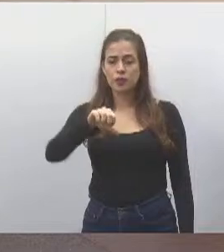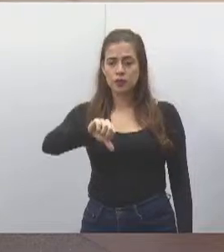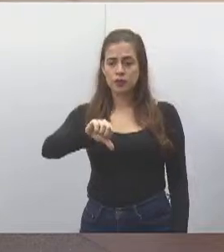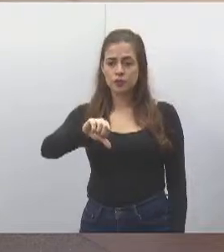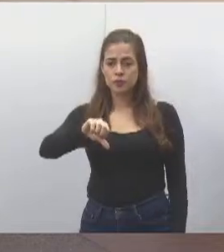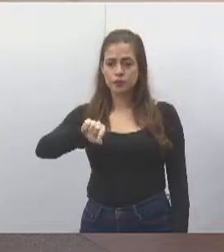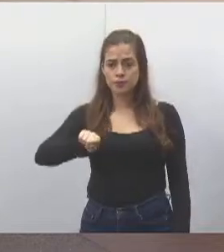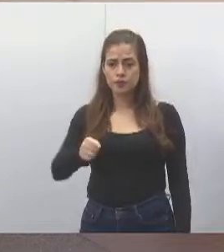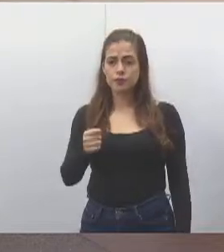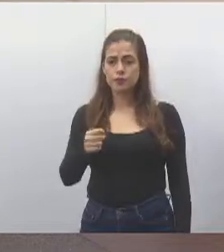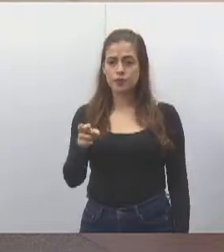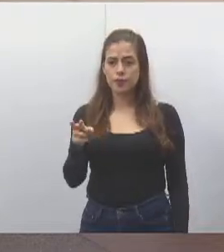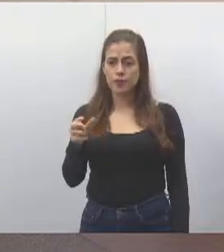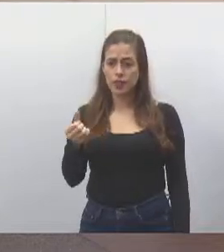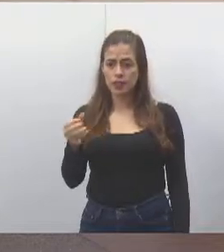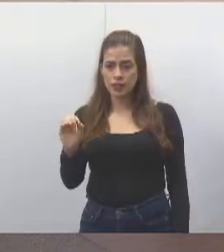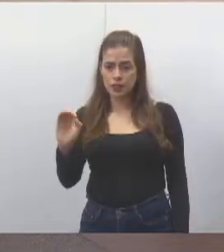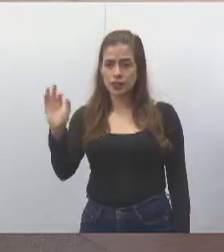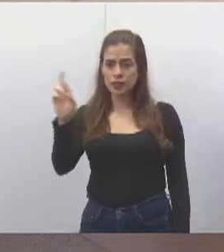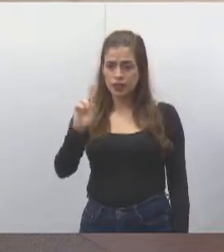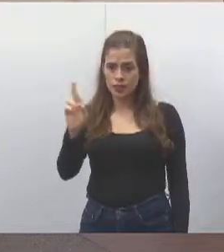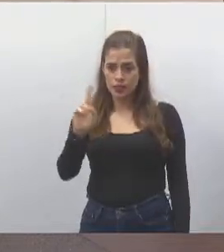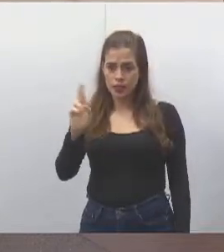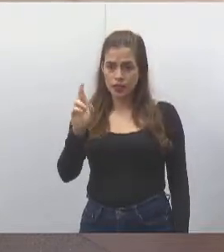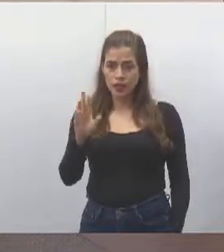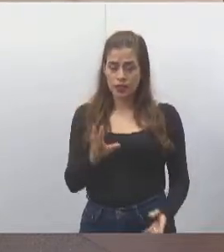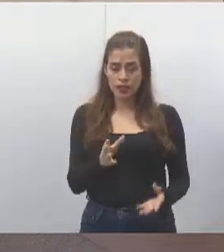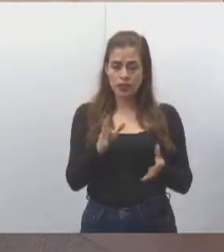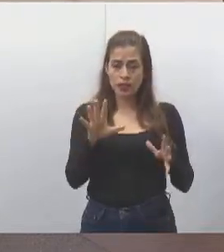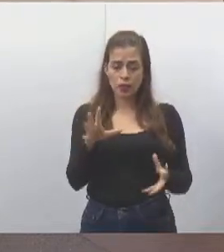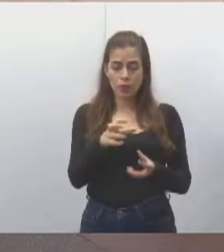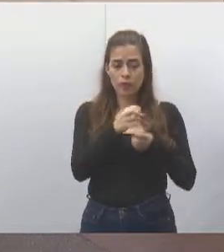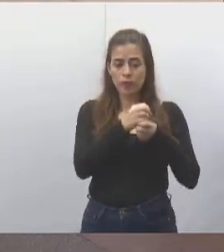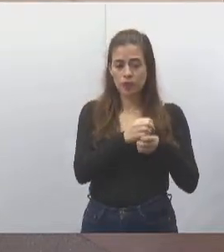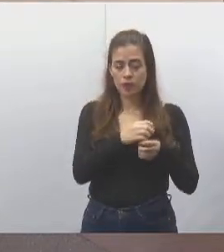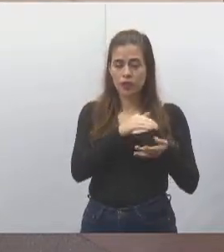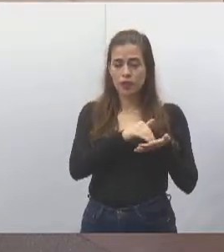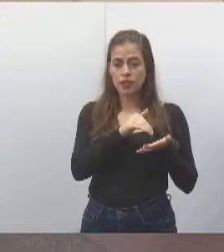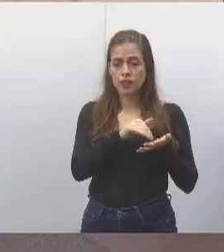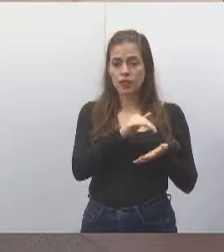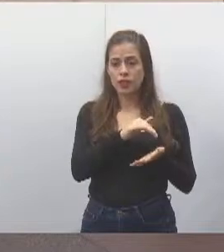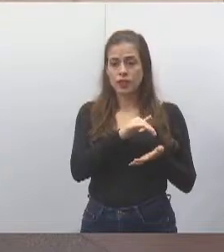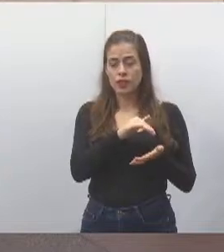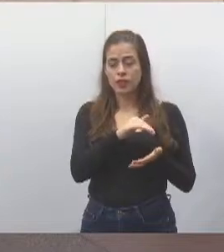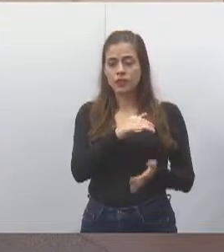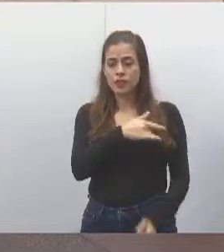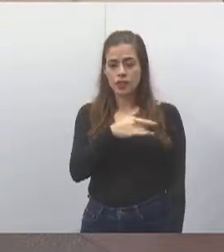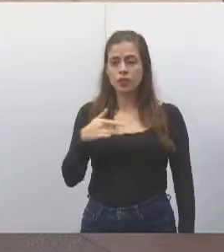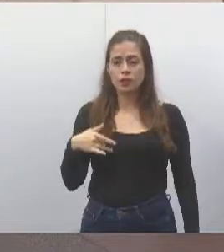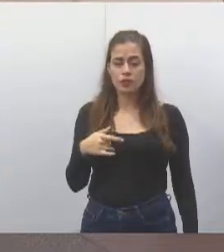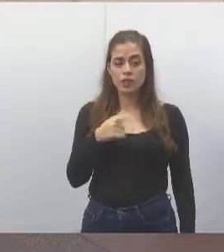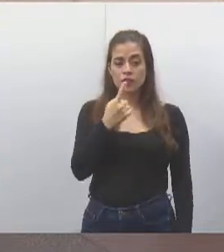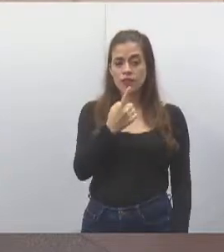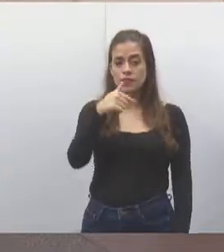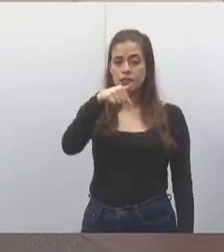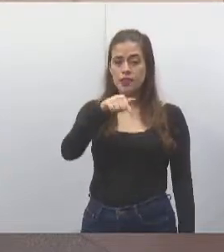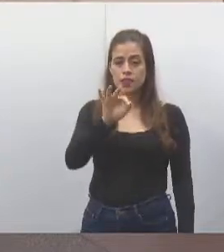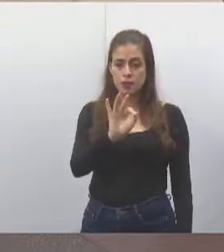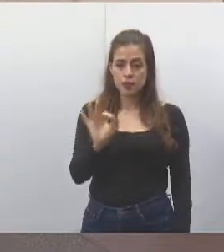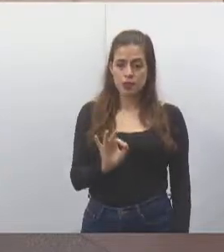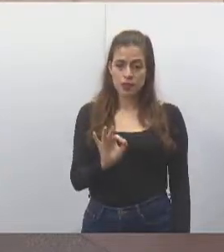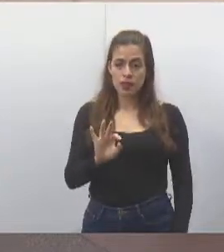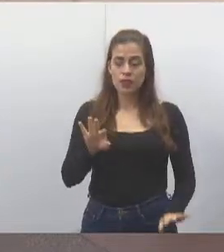9.060 reais. O aumento aqui na Secretaria de Saúde foi de 17%, sendo